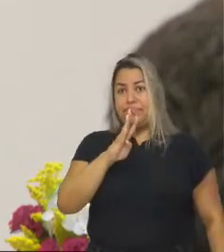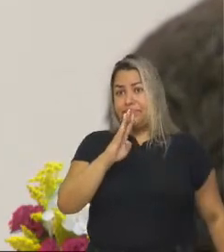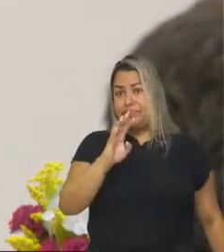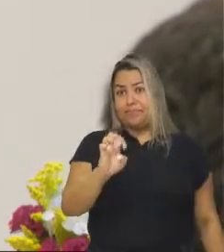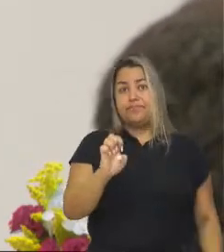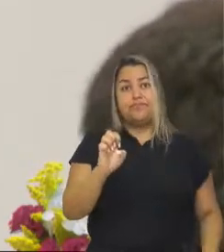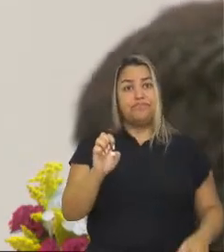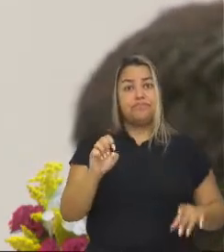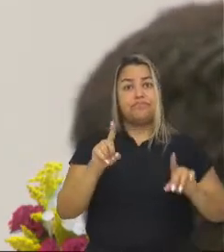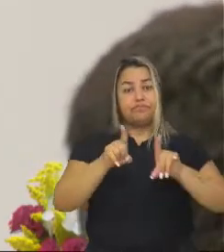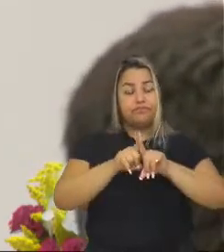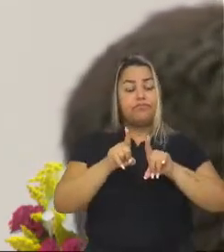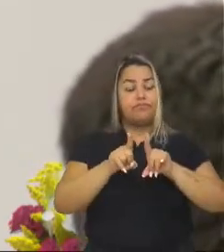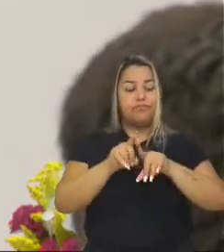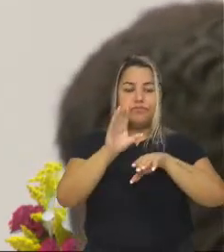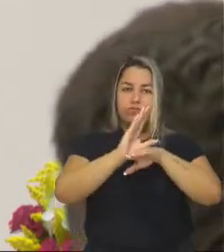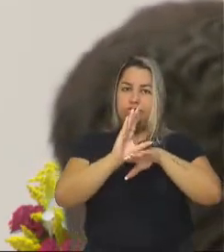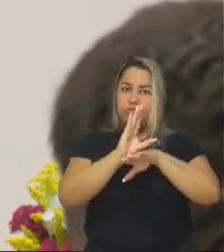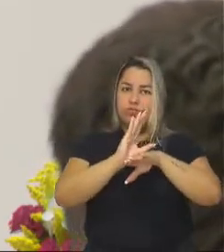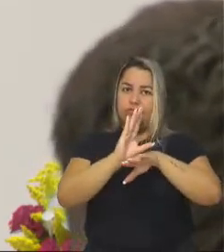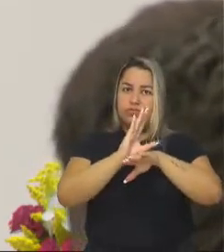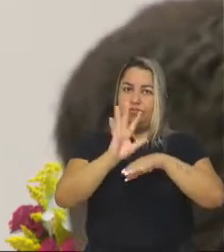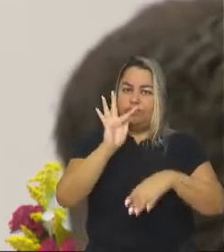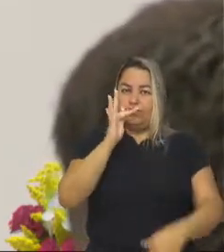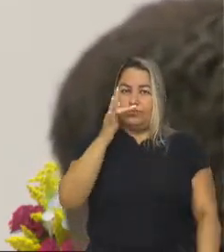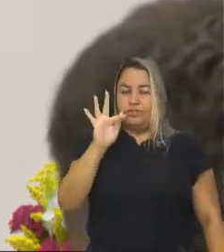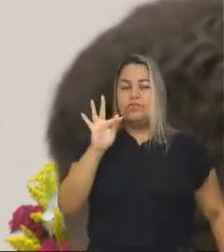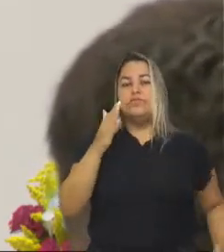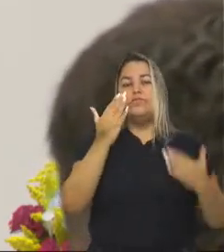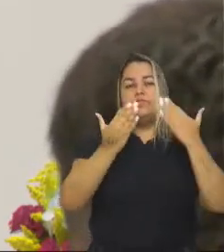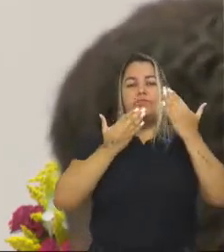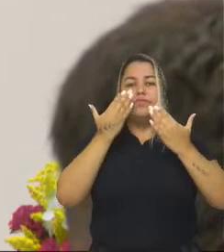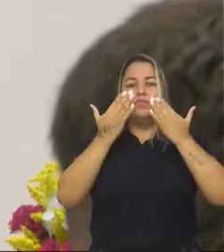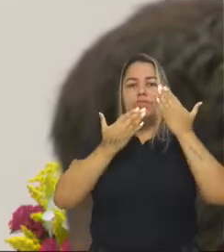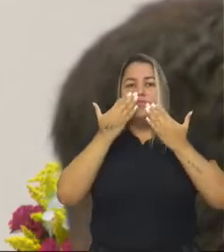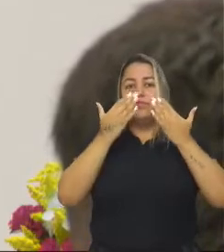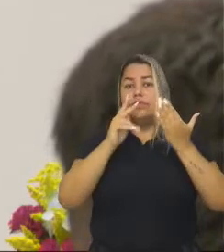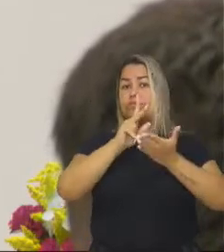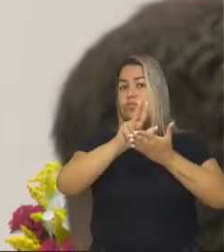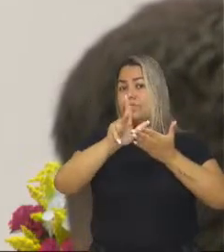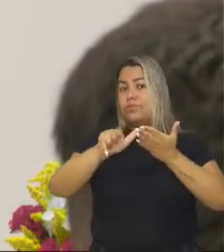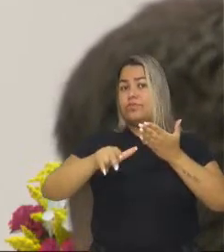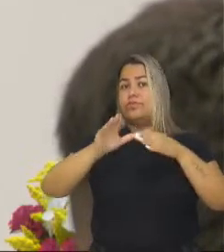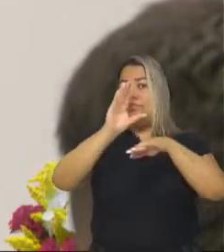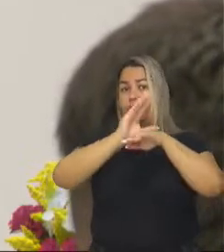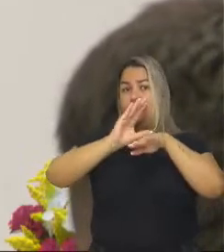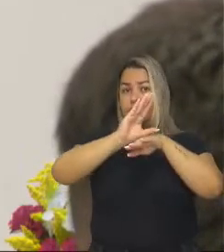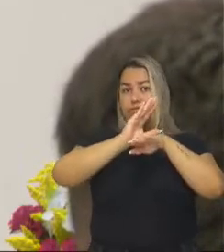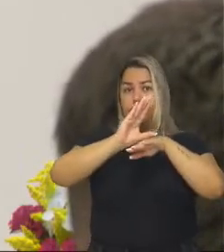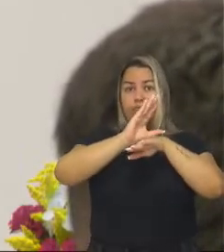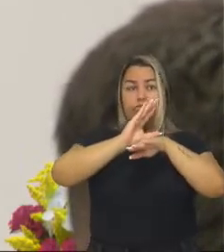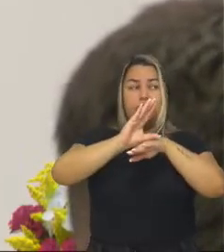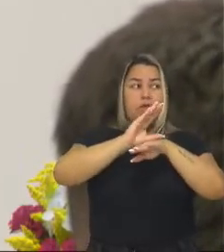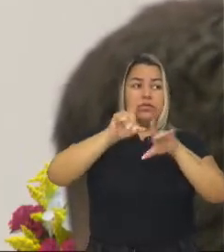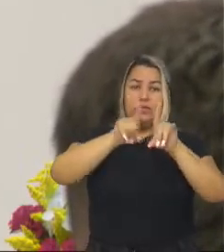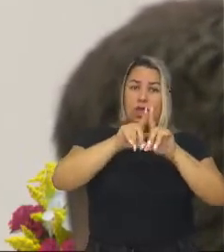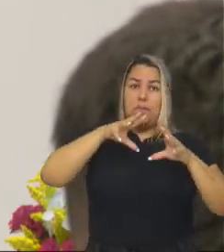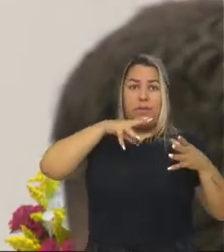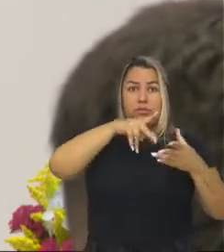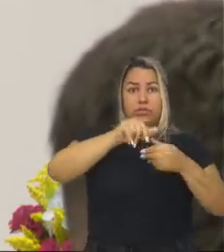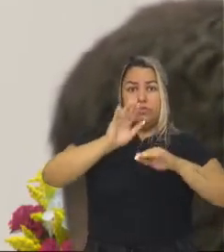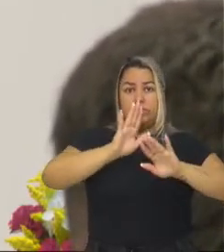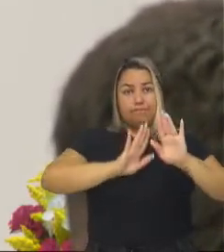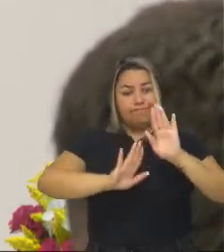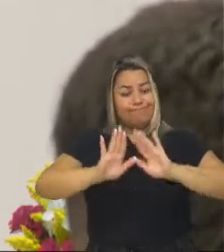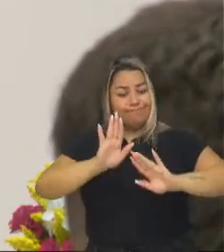todo mundo. E aí os conselhos de classe, o Conselho Federal de Psicologia, os demais conselhos que compõem esse universo, que cuida tão